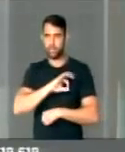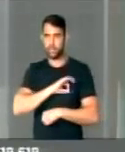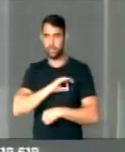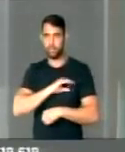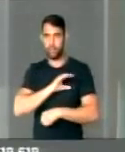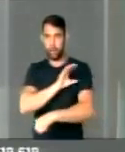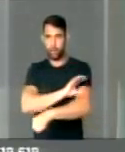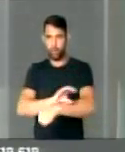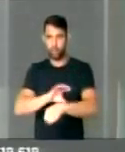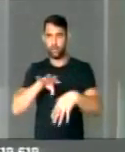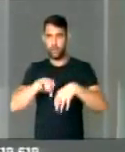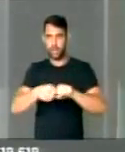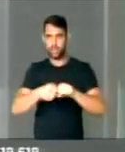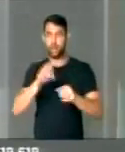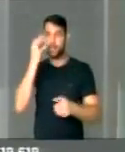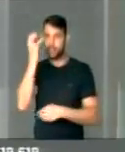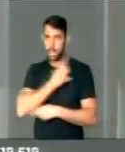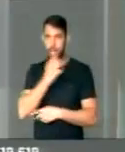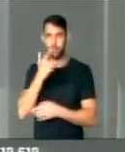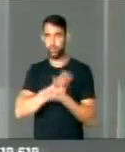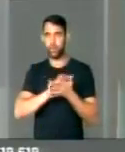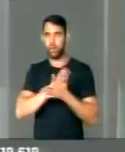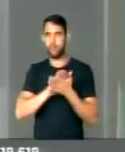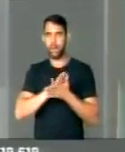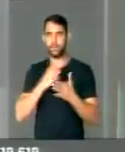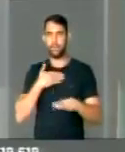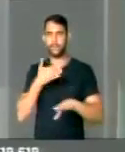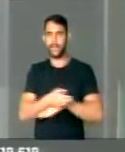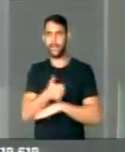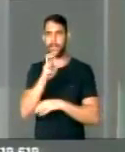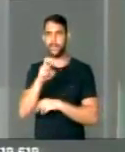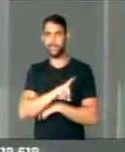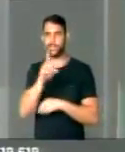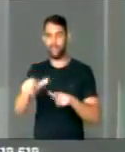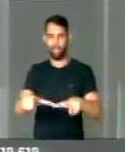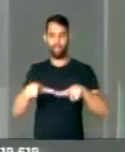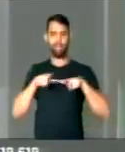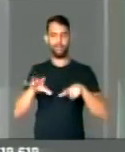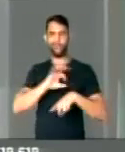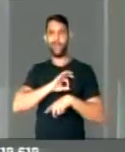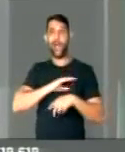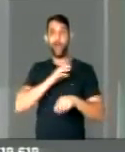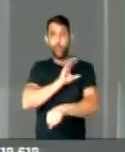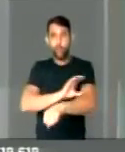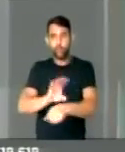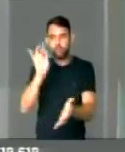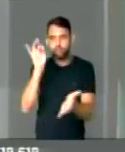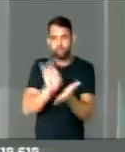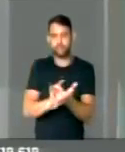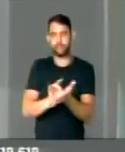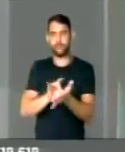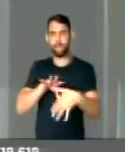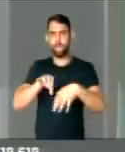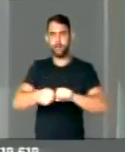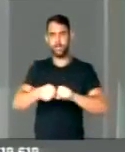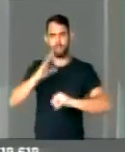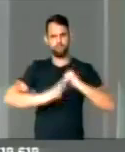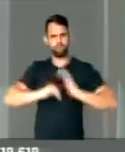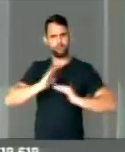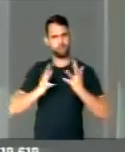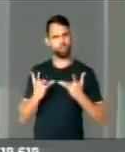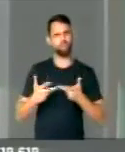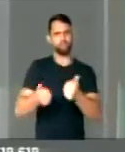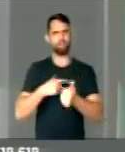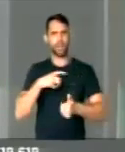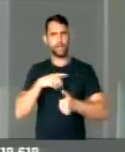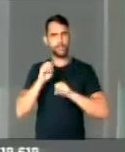curso de formação, deputado Vicente, é sério, não é mais passar lá 15 dias e sair com certificado, agora é um curso efetivamente de formação, de